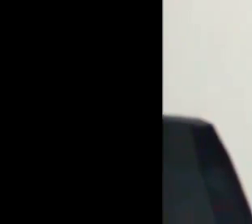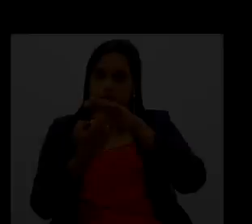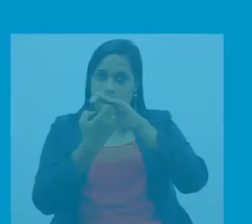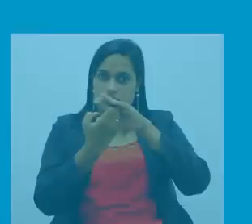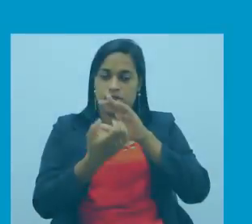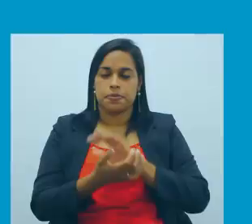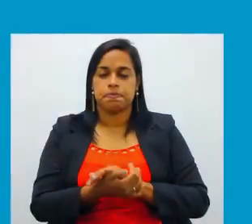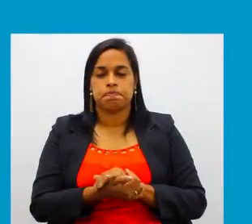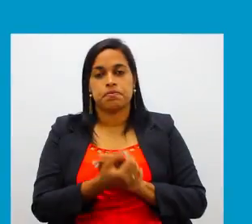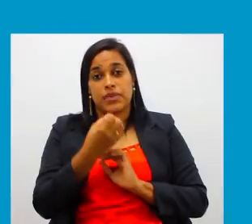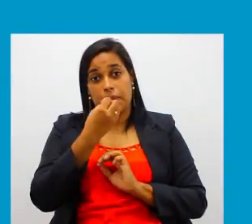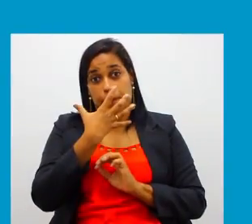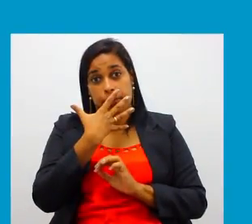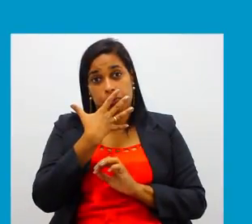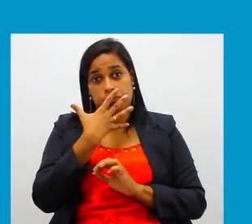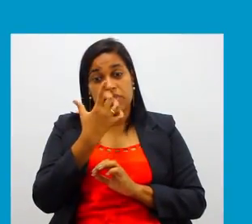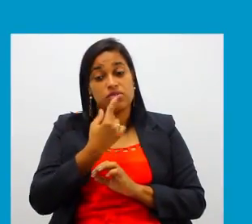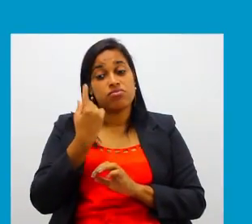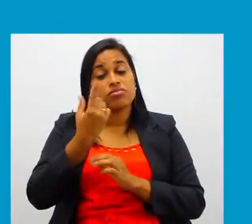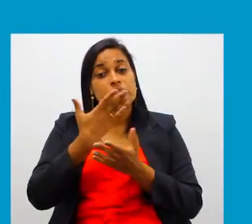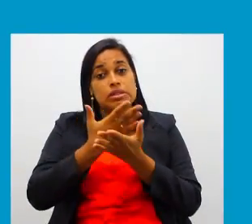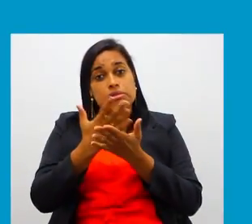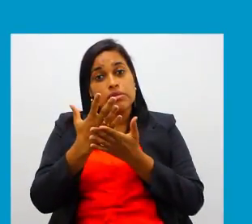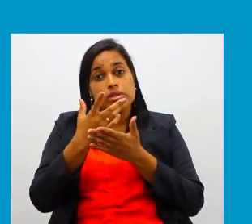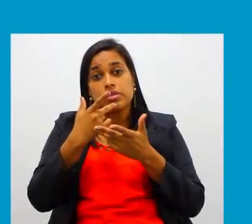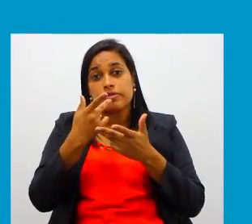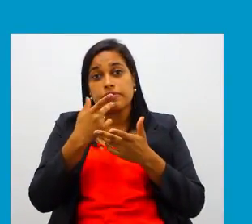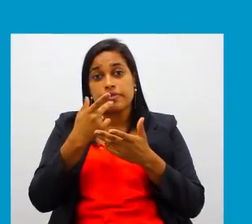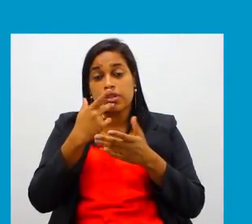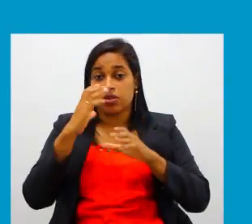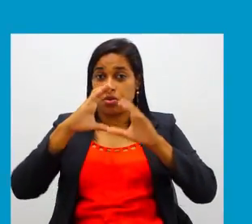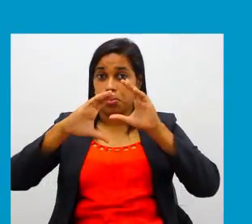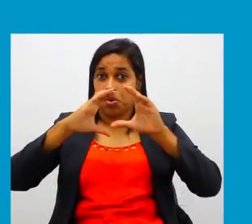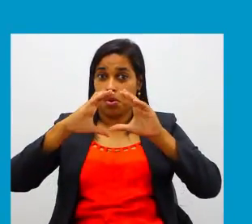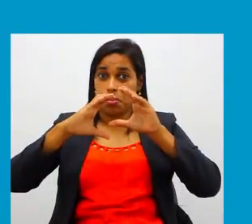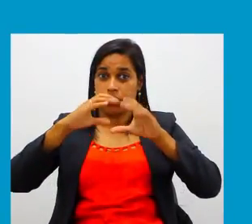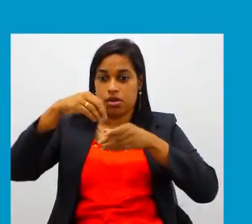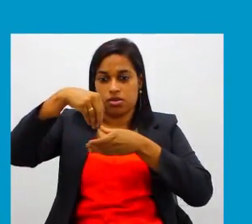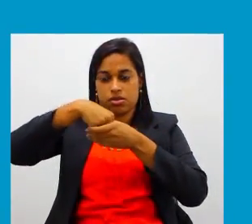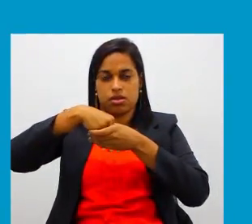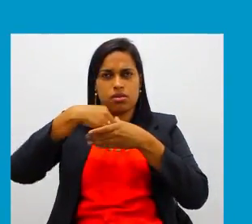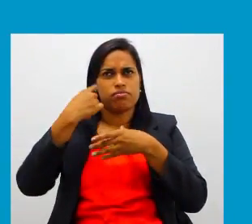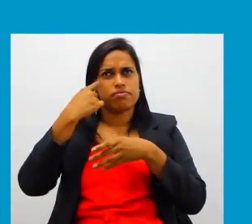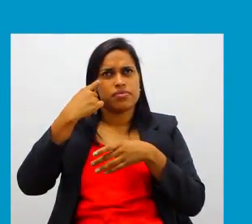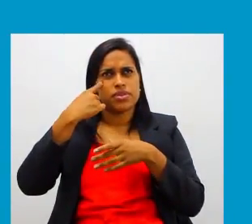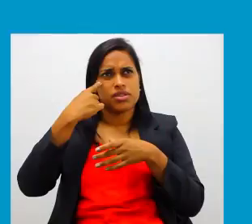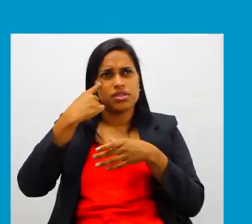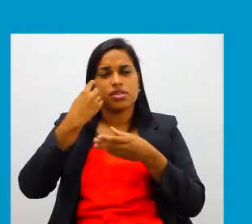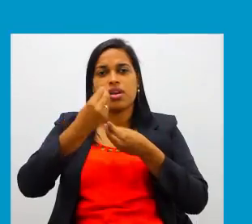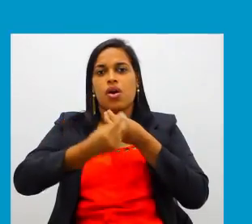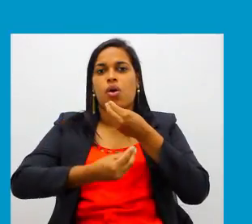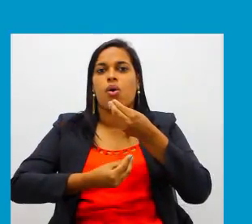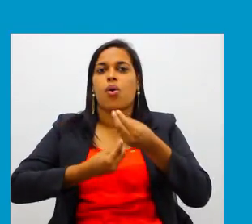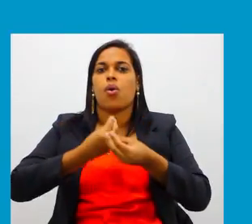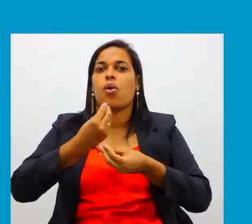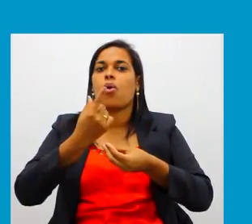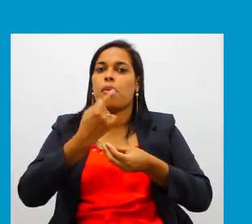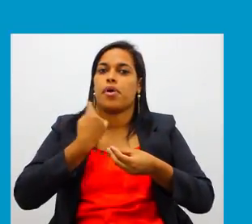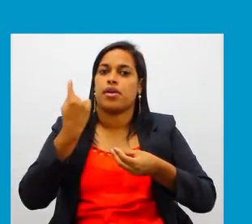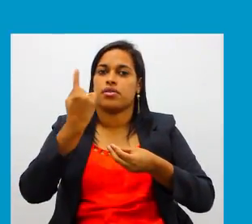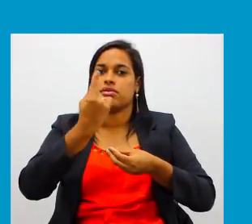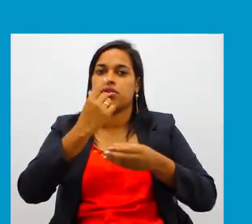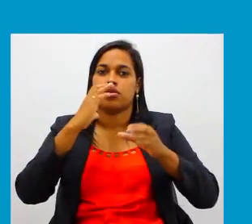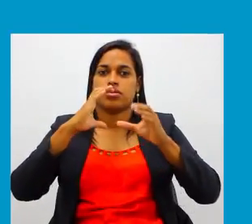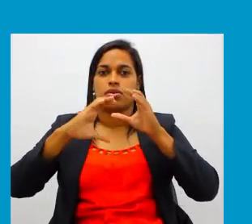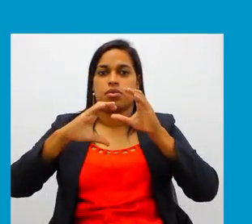organizações. Bom, a gente começar a falar sobre comunicação interna, a gente precisa começar a pensar de que forma deve ser a